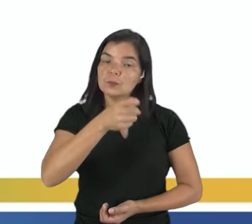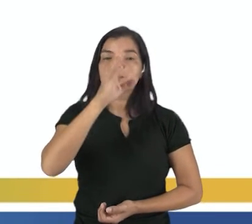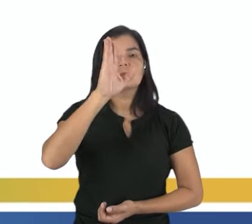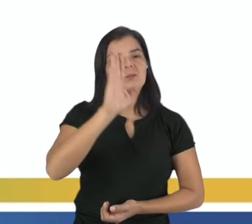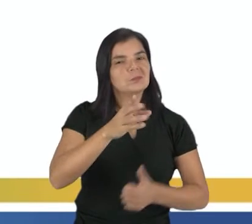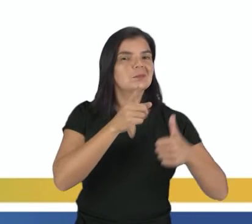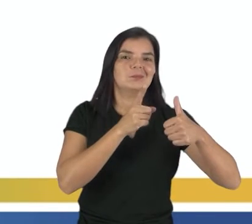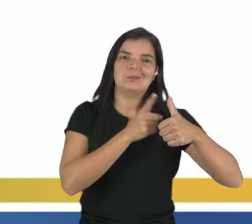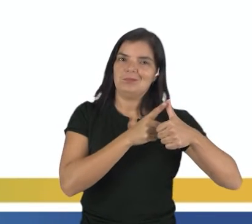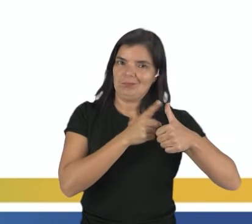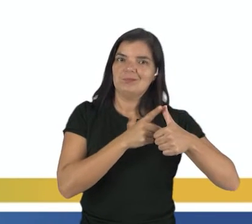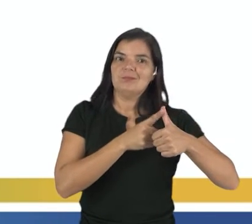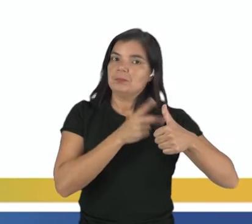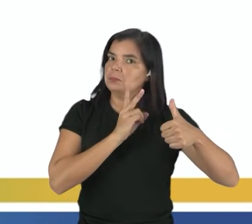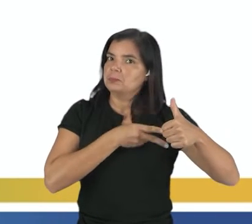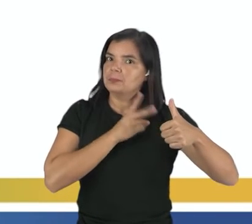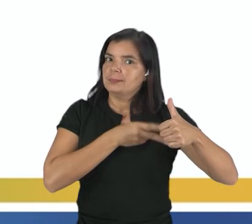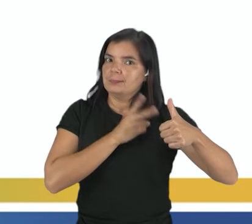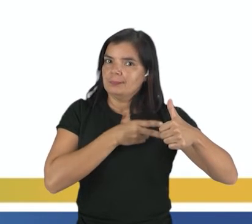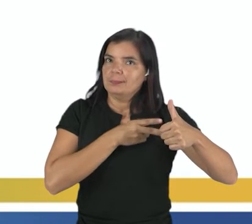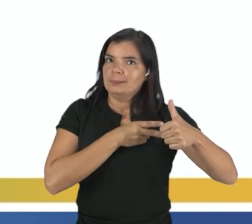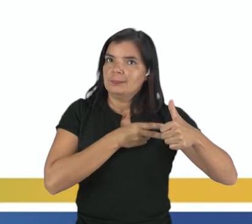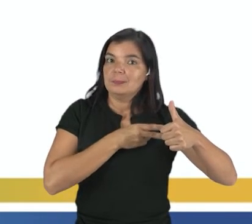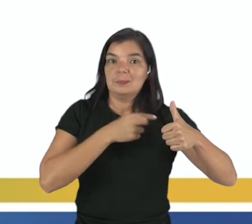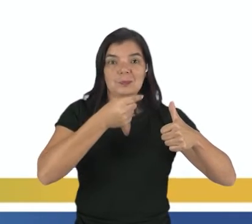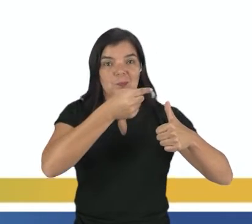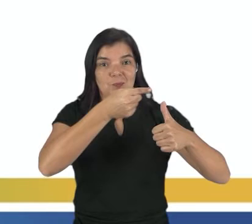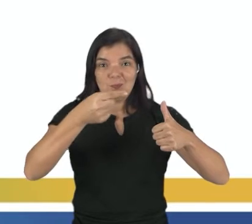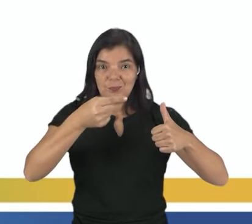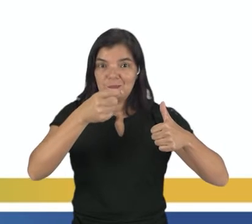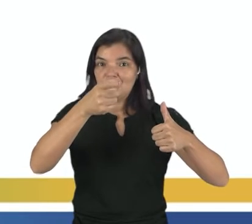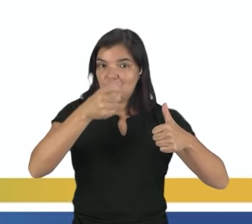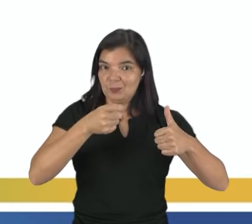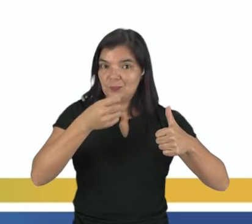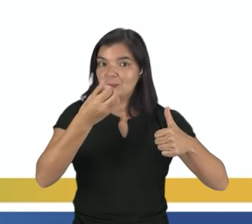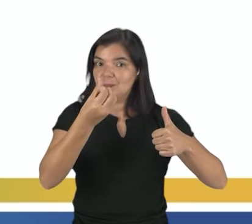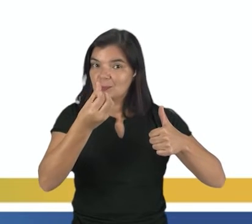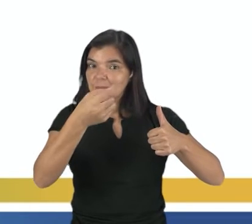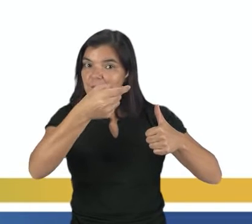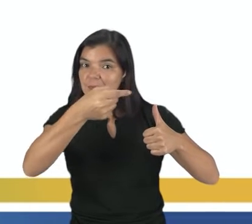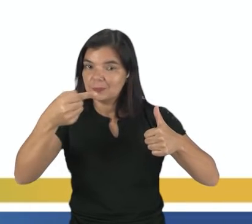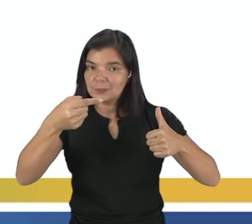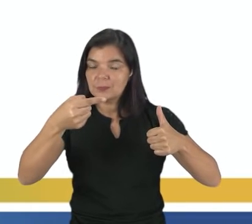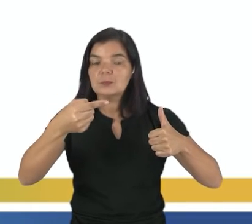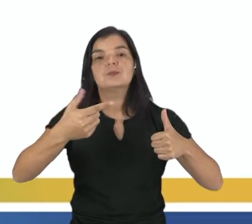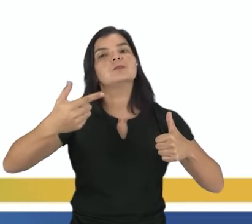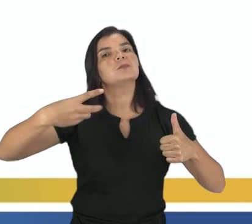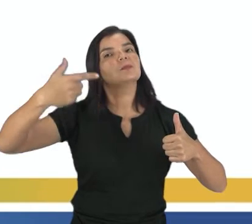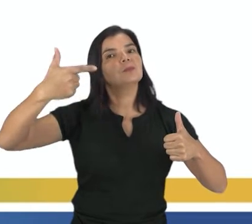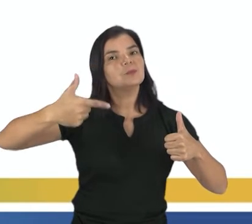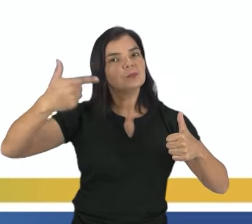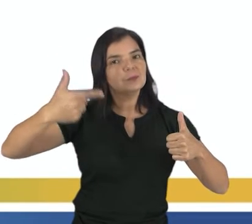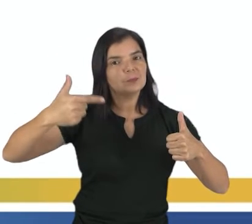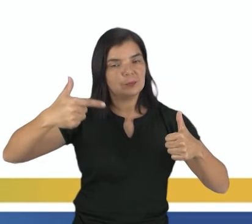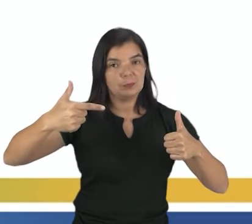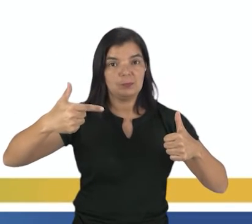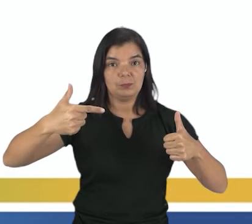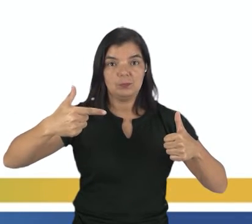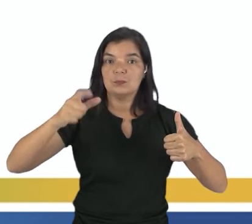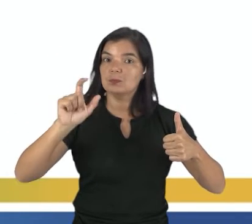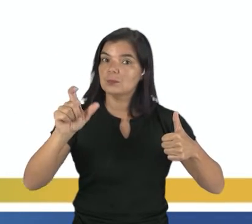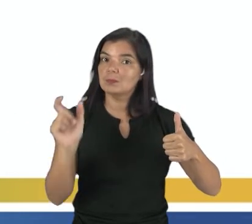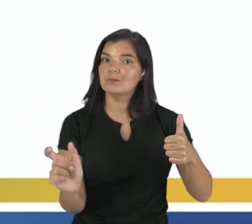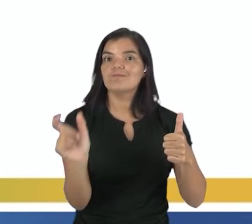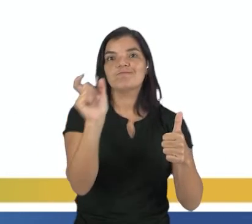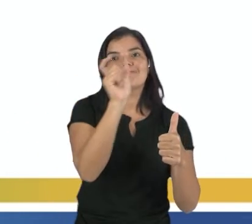está no primeiro membro então ele vai ficar aí agora o menos x e 16 x estão no segundo membro mas os seus